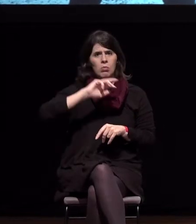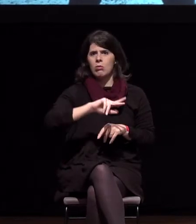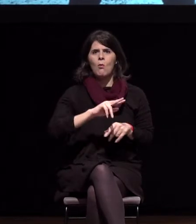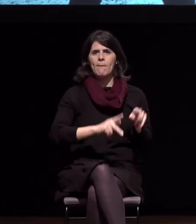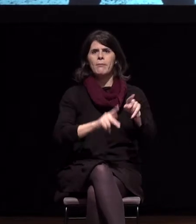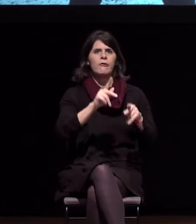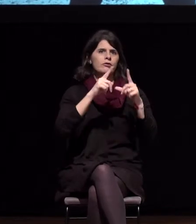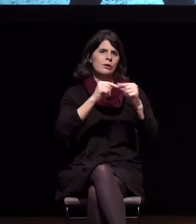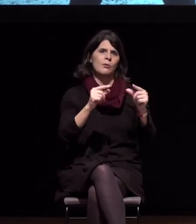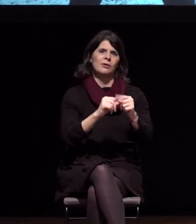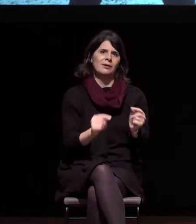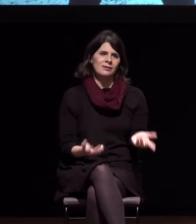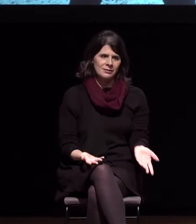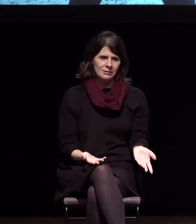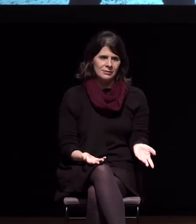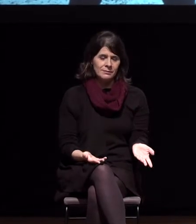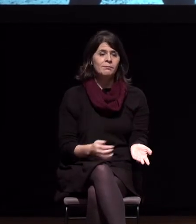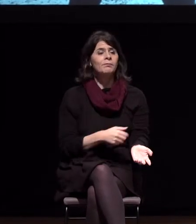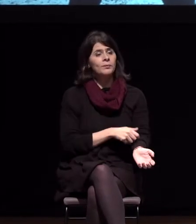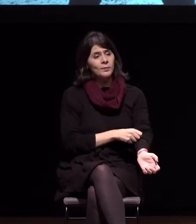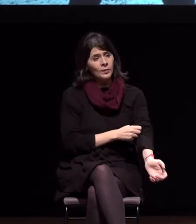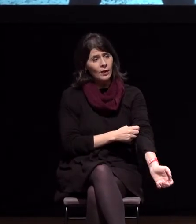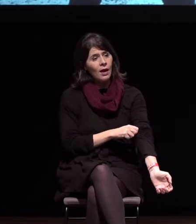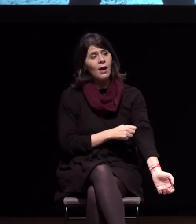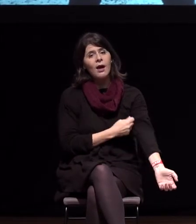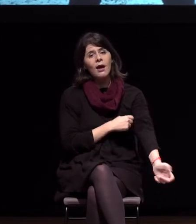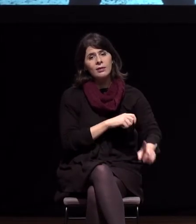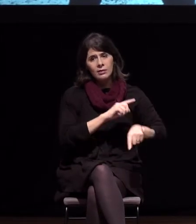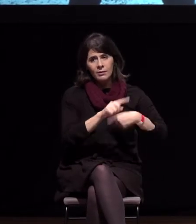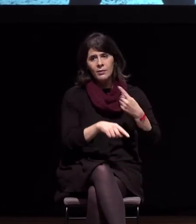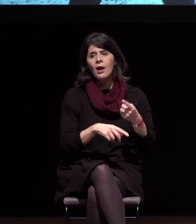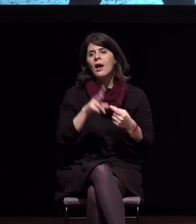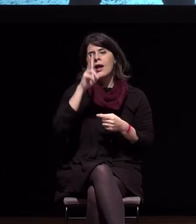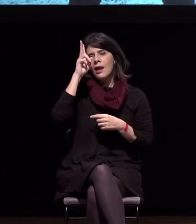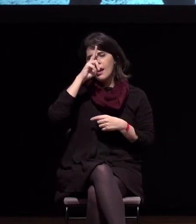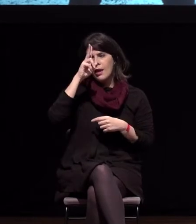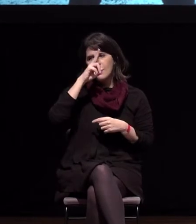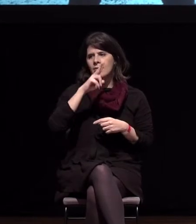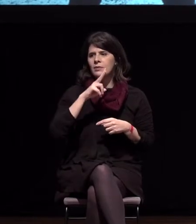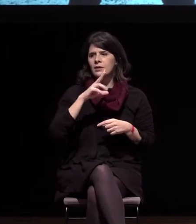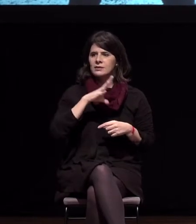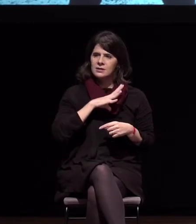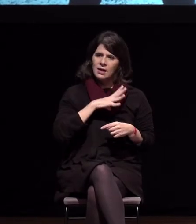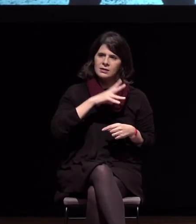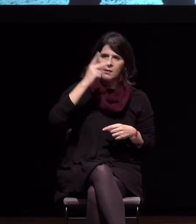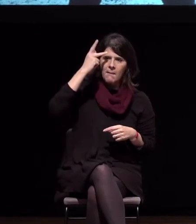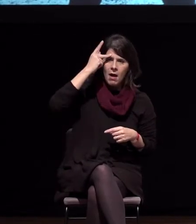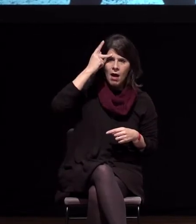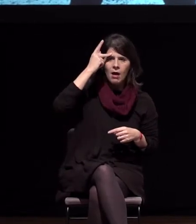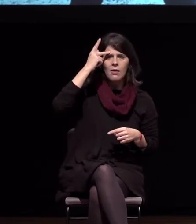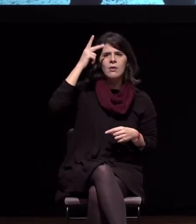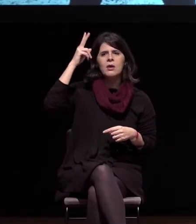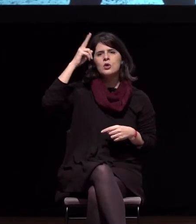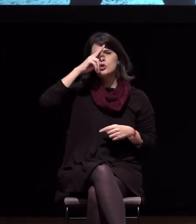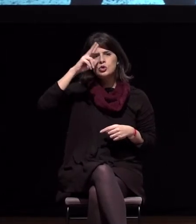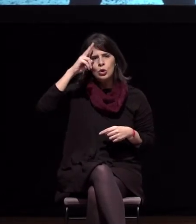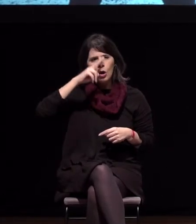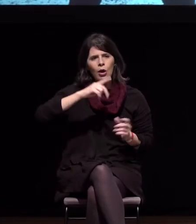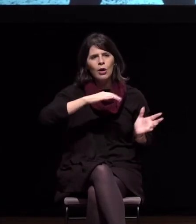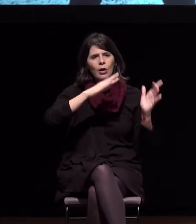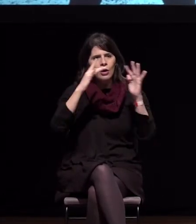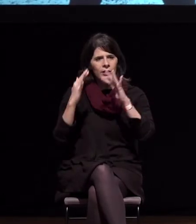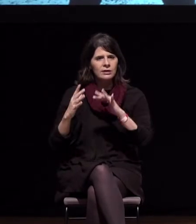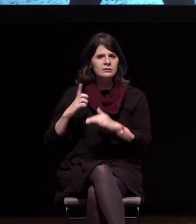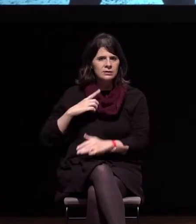japonês. E quando a gente lembra da cidade de São Paulo e das histórias, tem um período ali